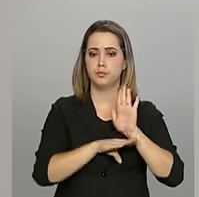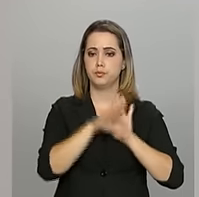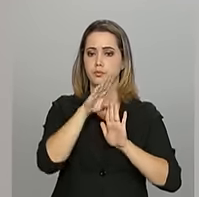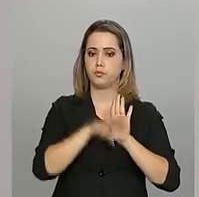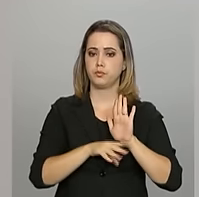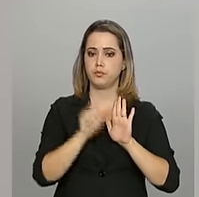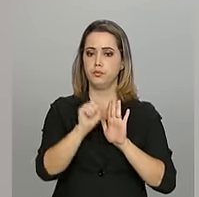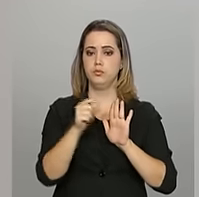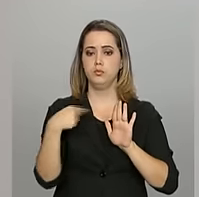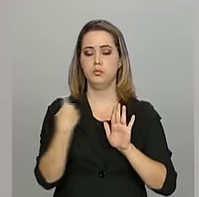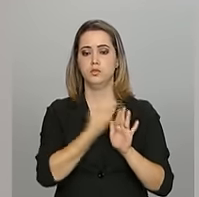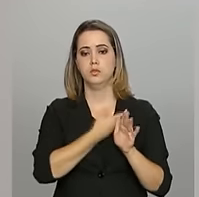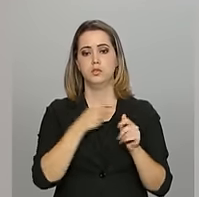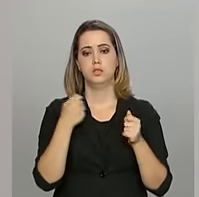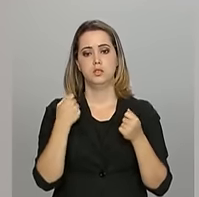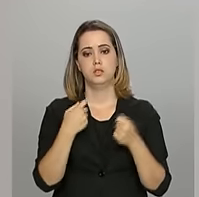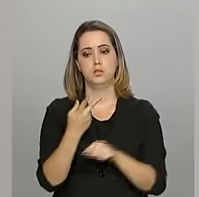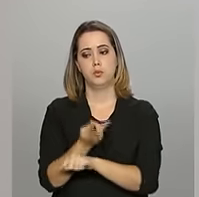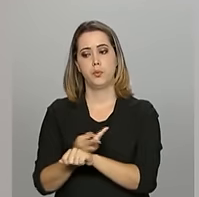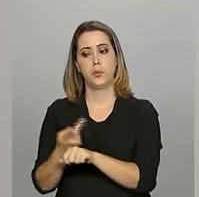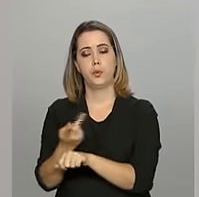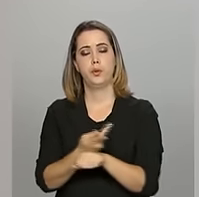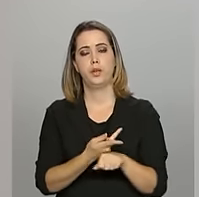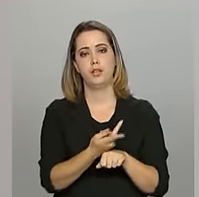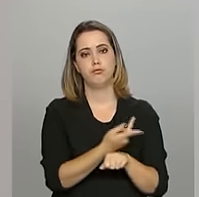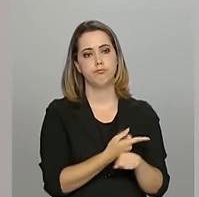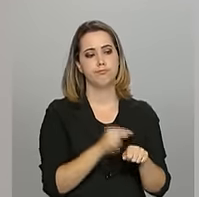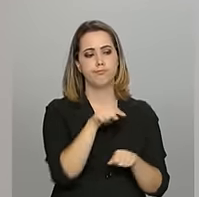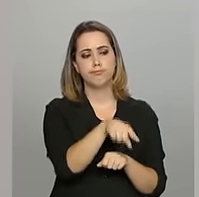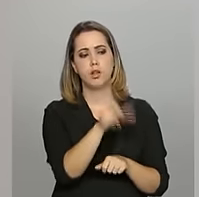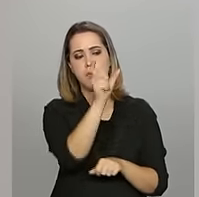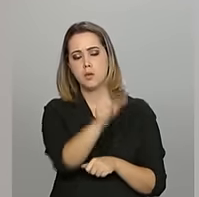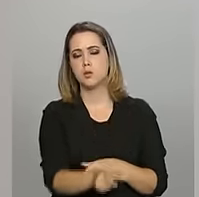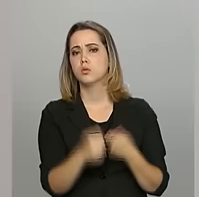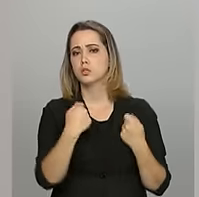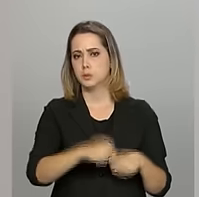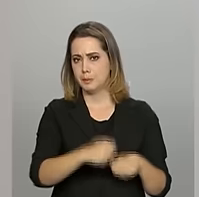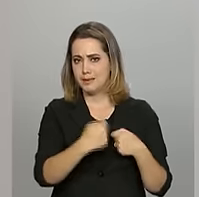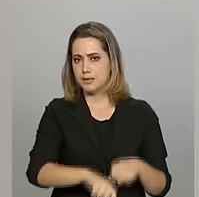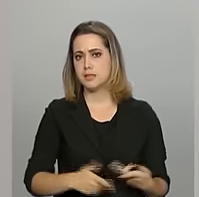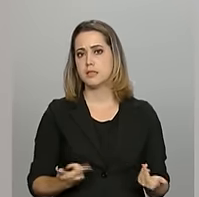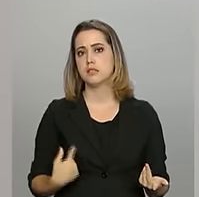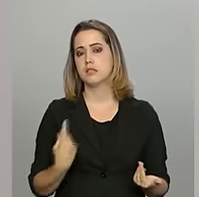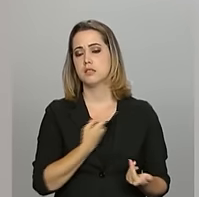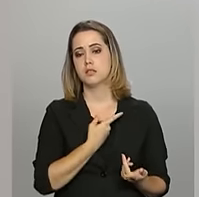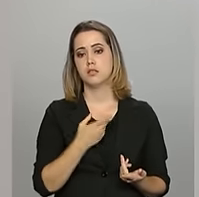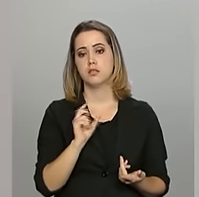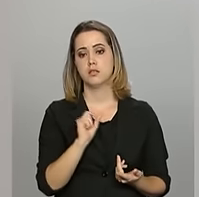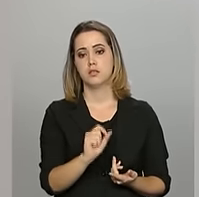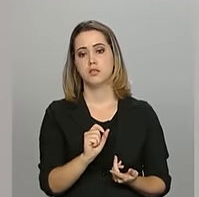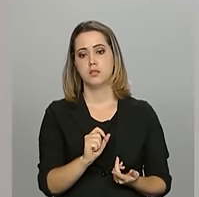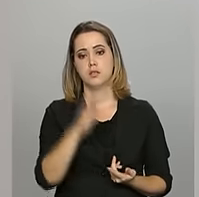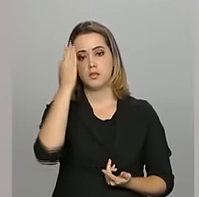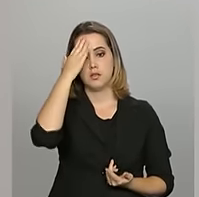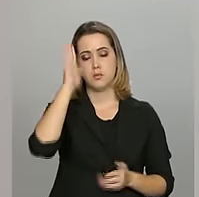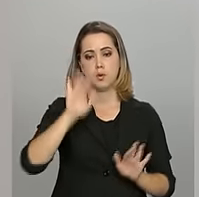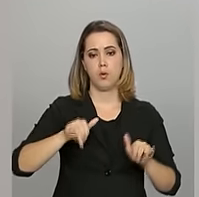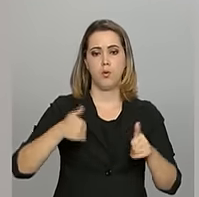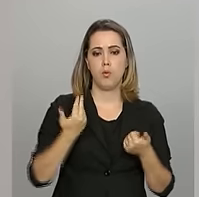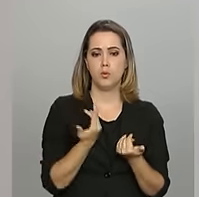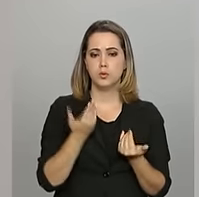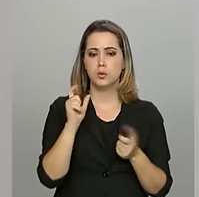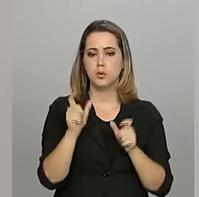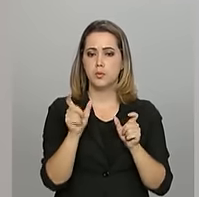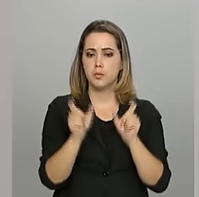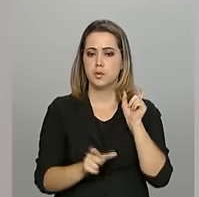é a gente tem que fazer busca, a gente tem que ir atrás do paciente, os ACS nos dão auxílio para saber qual o paciente que